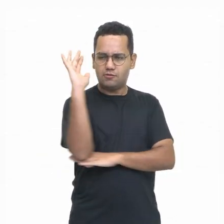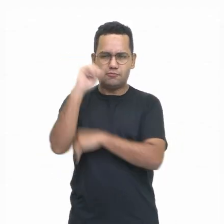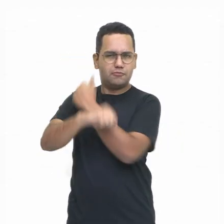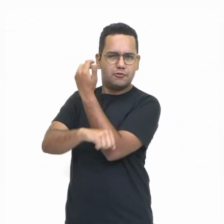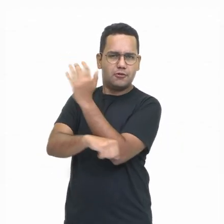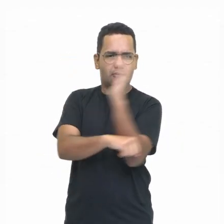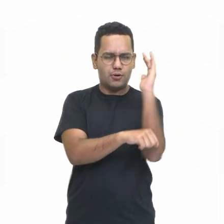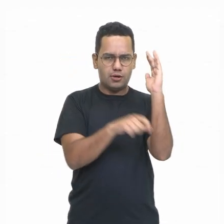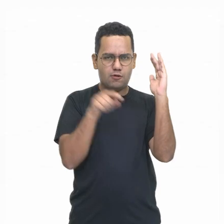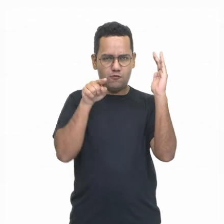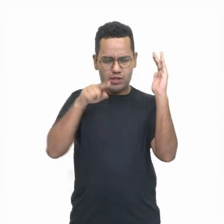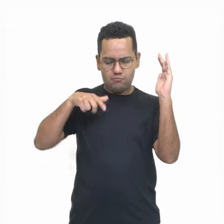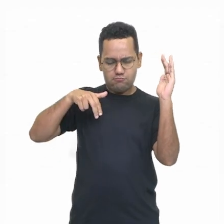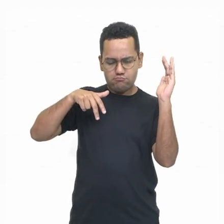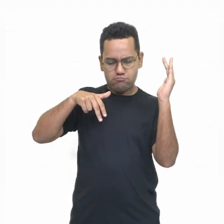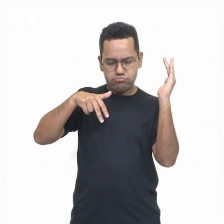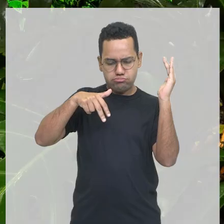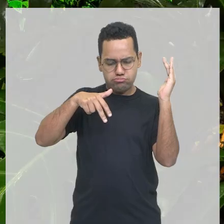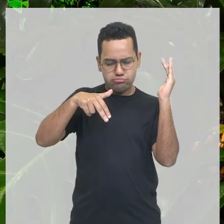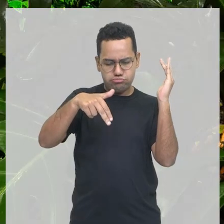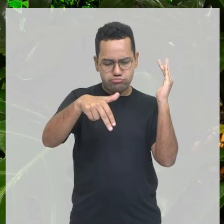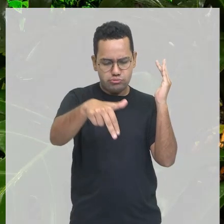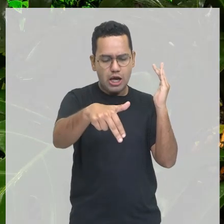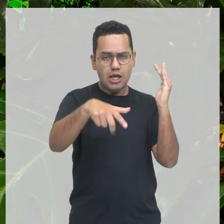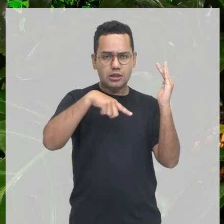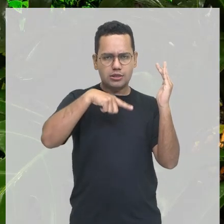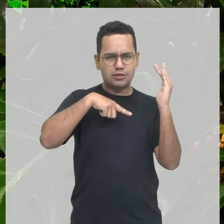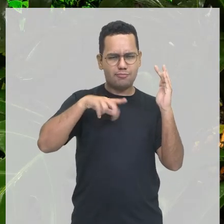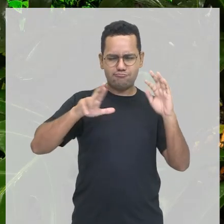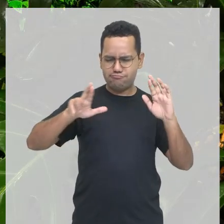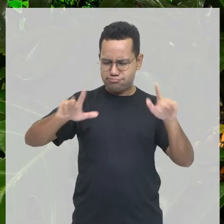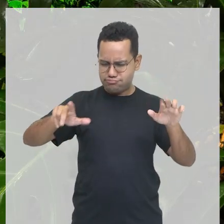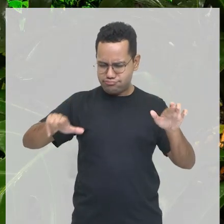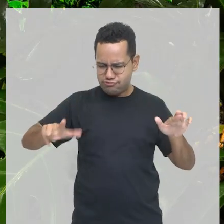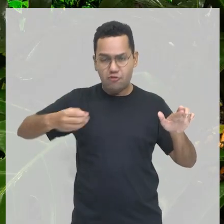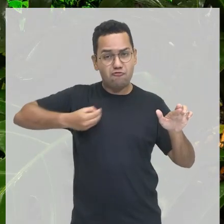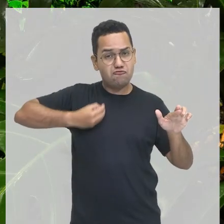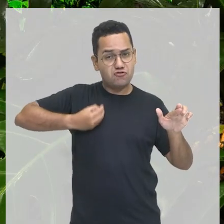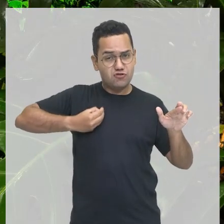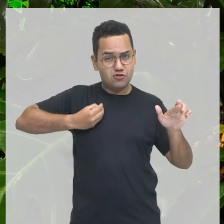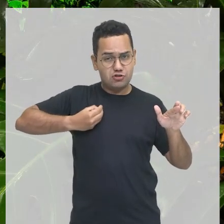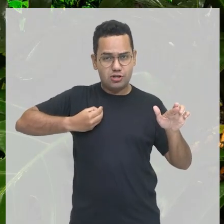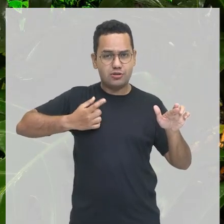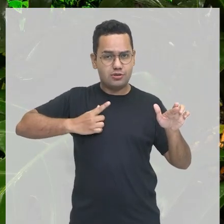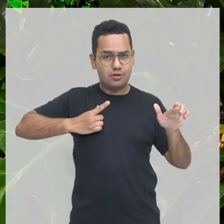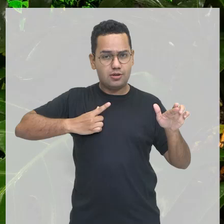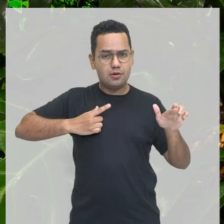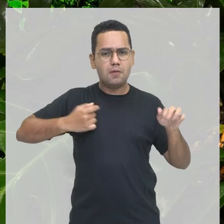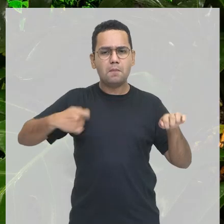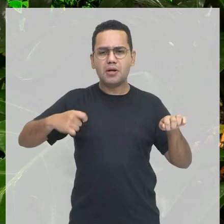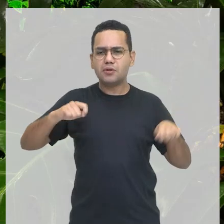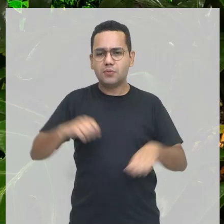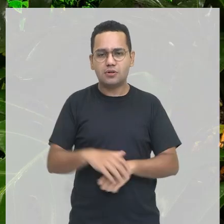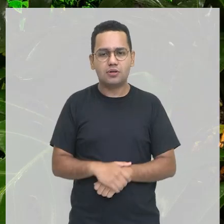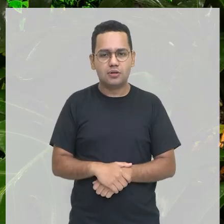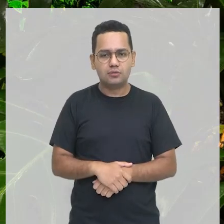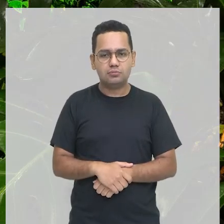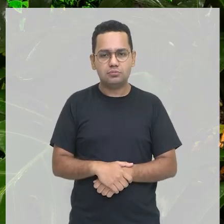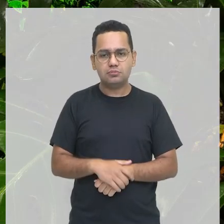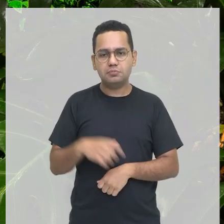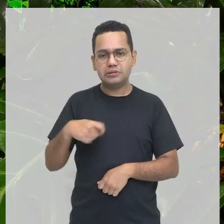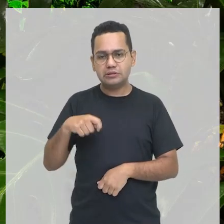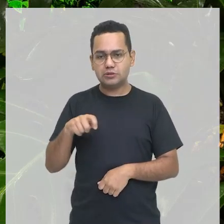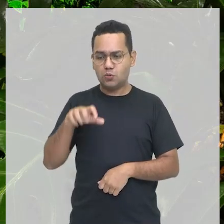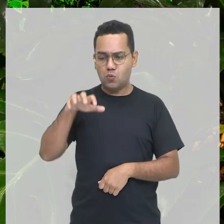aqueles seres vivos, animais e plantas estão lá presentes, já saibam que eles precisam se alimentar uns dos